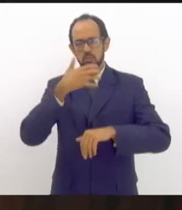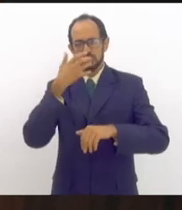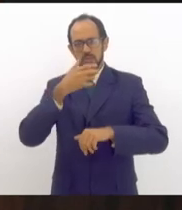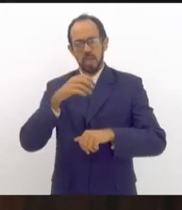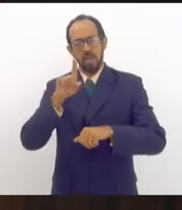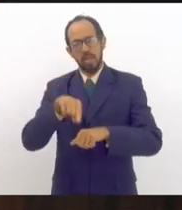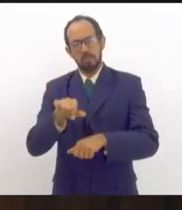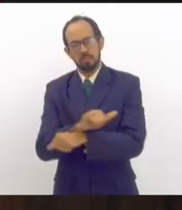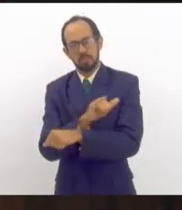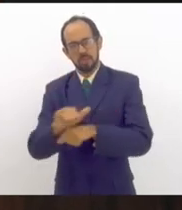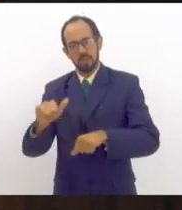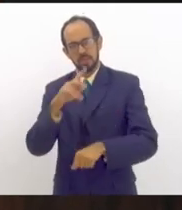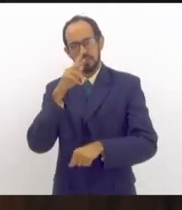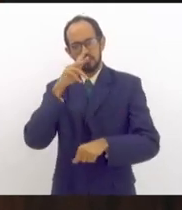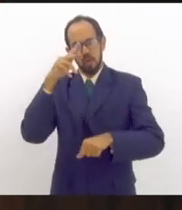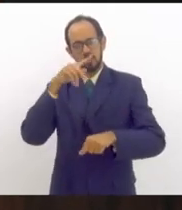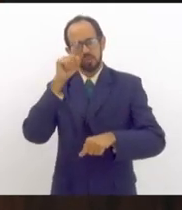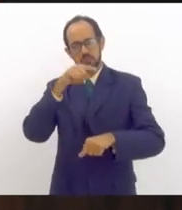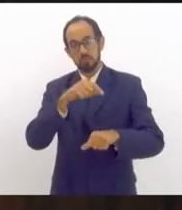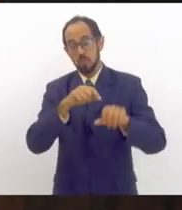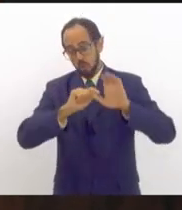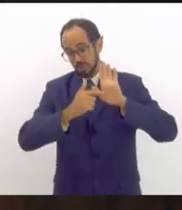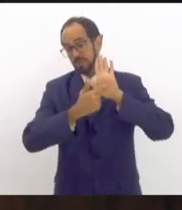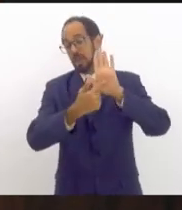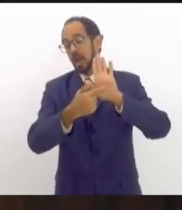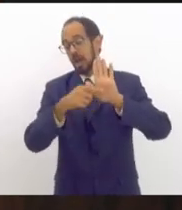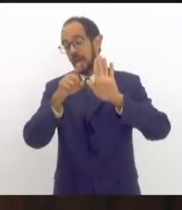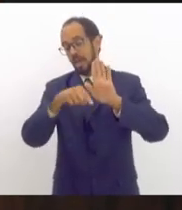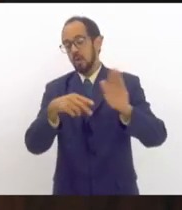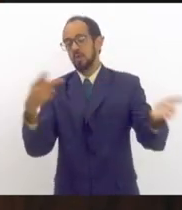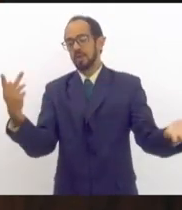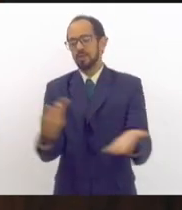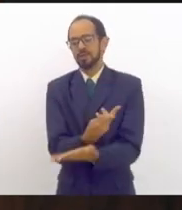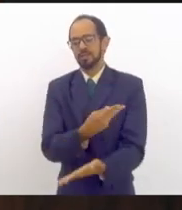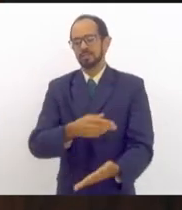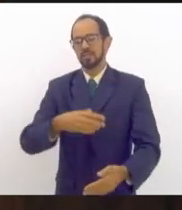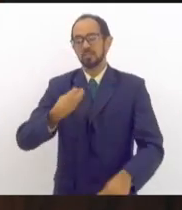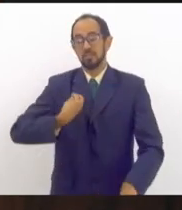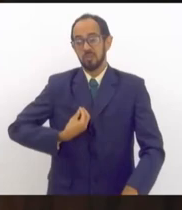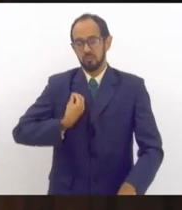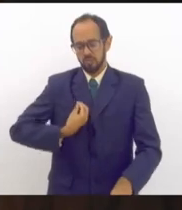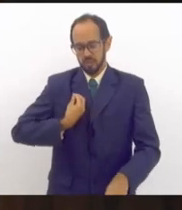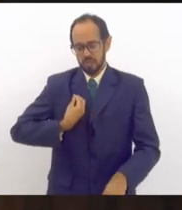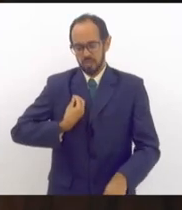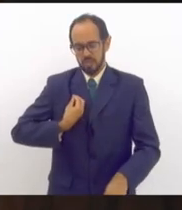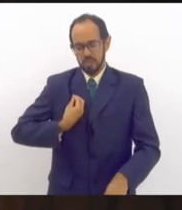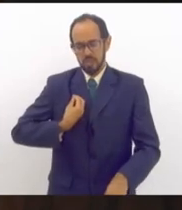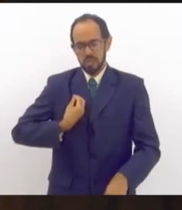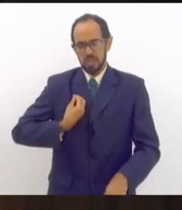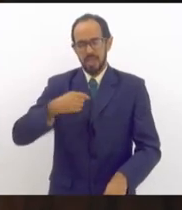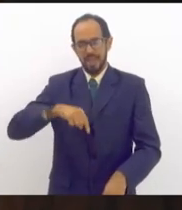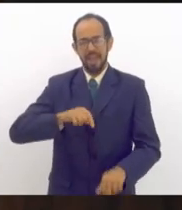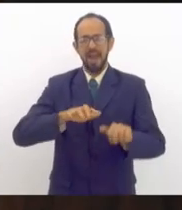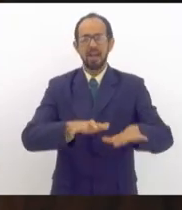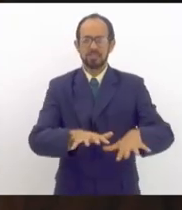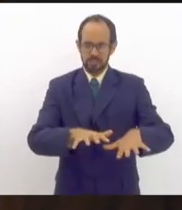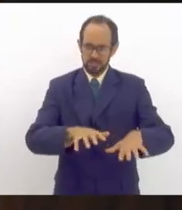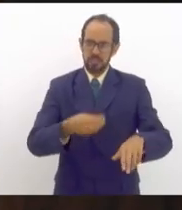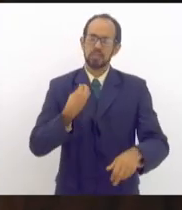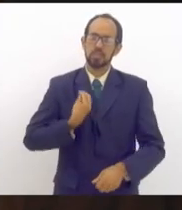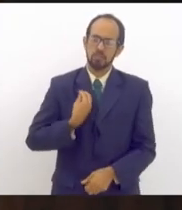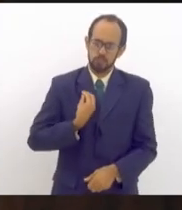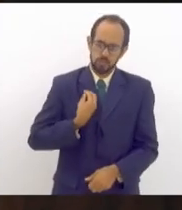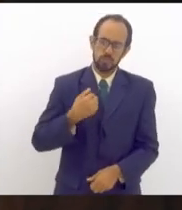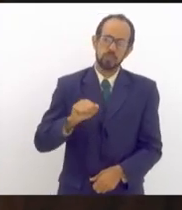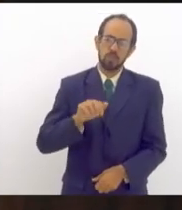precisa dizer é isso que nós eu já vivi na minha pele vivo e a juventude preta e Pobre vive